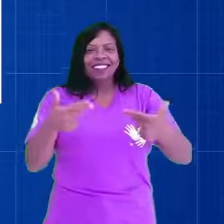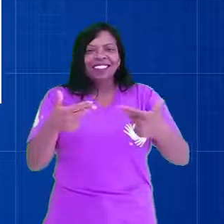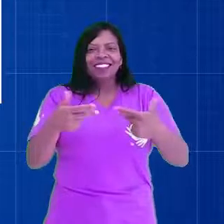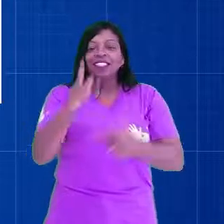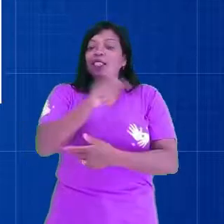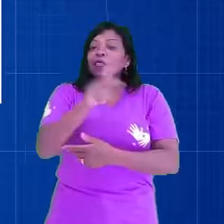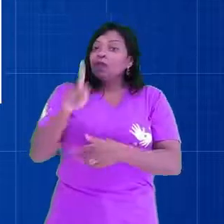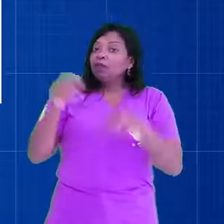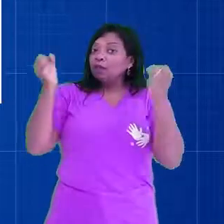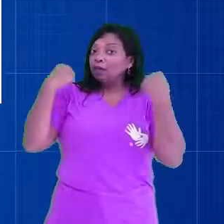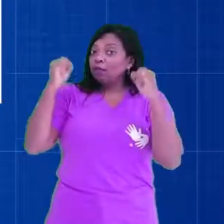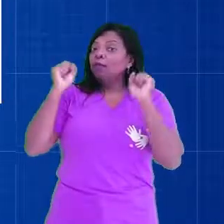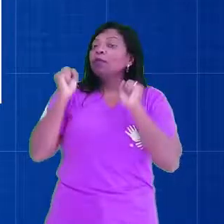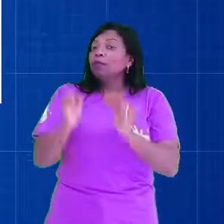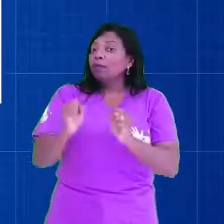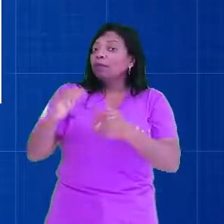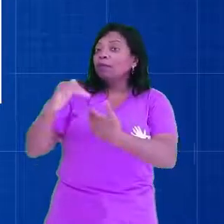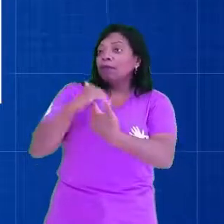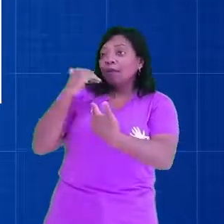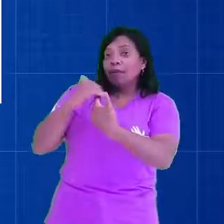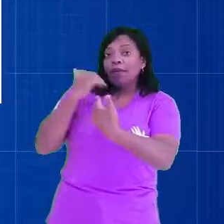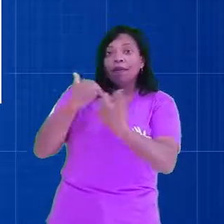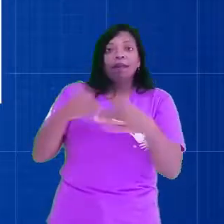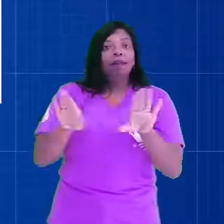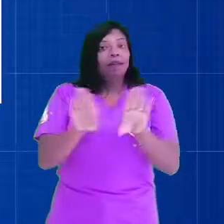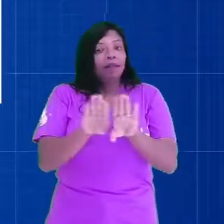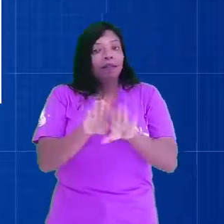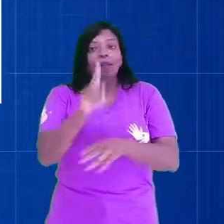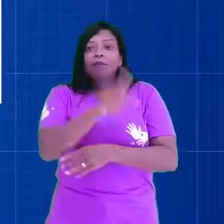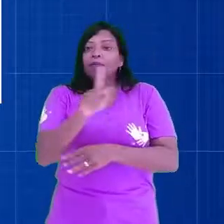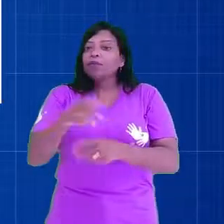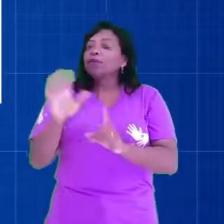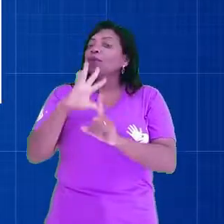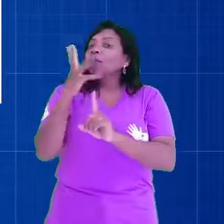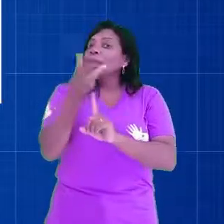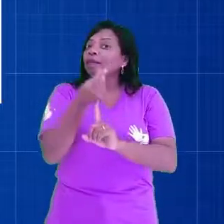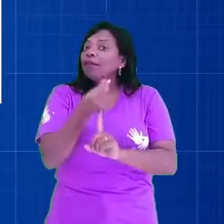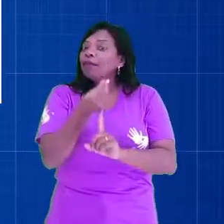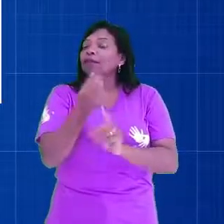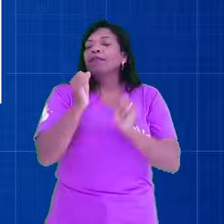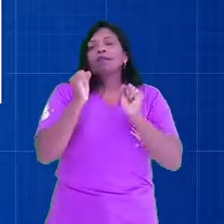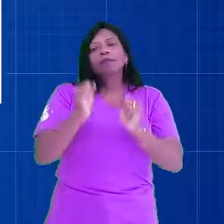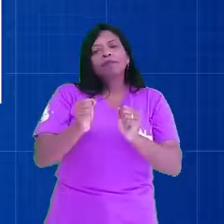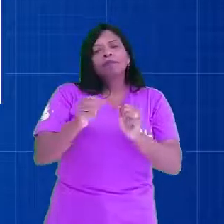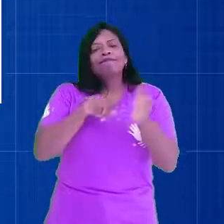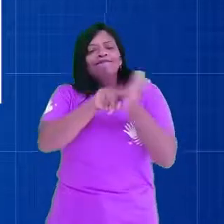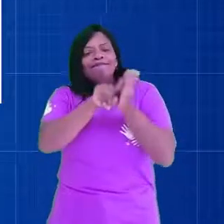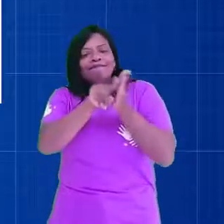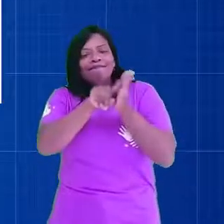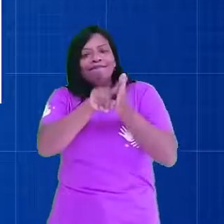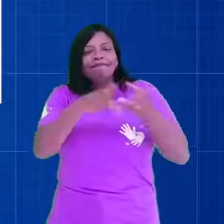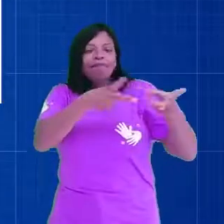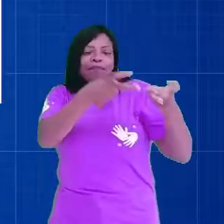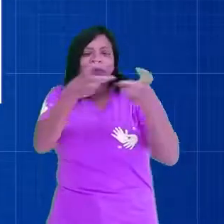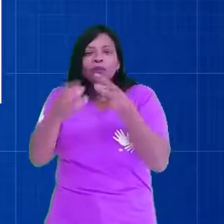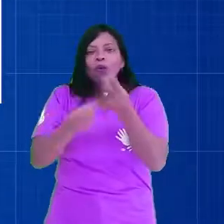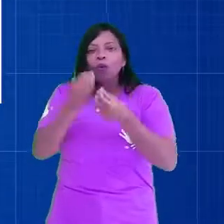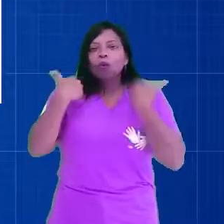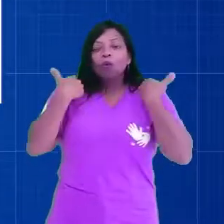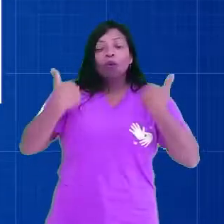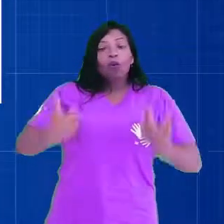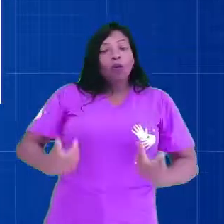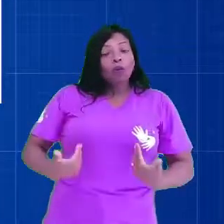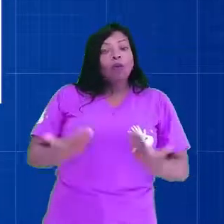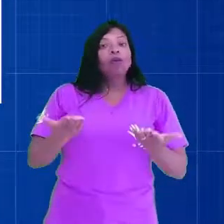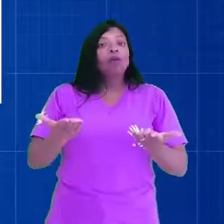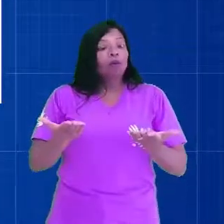de educação física, professor de arte, estudem, explorem muito o corpo de vocês,